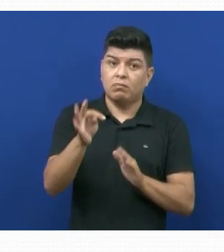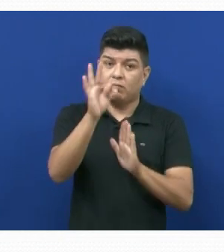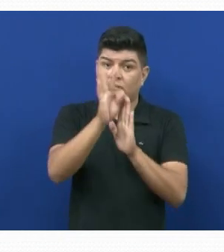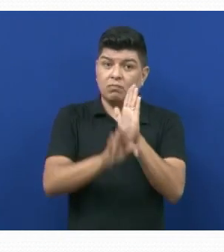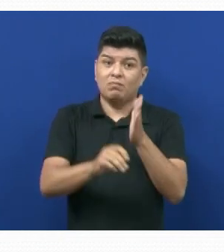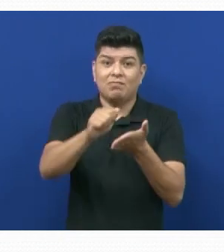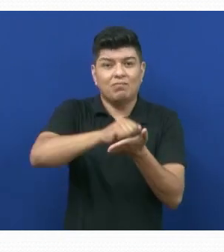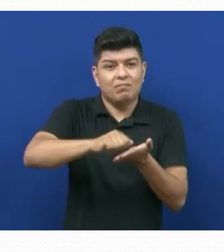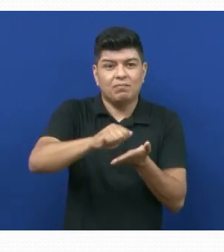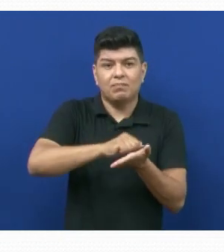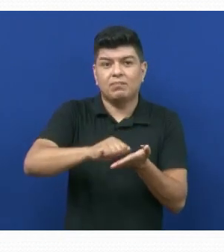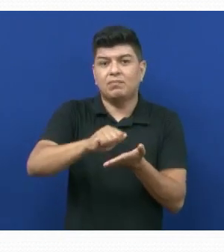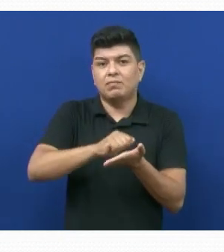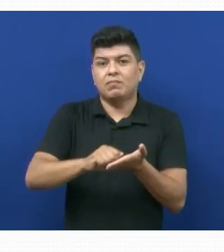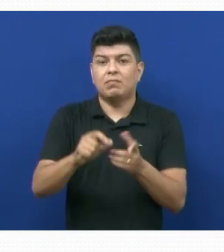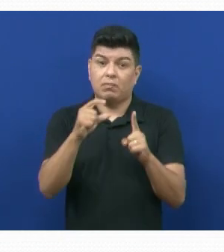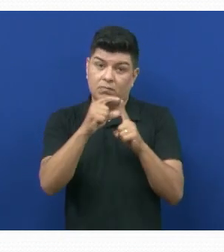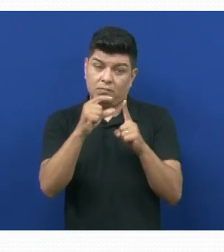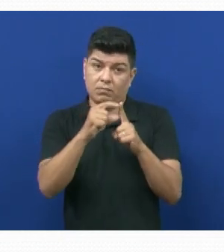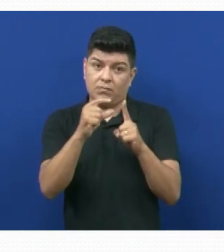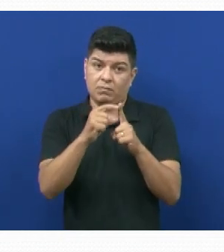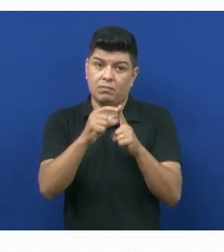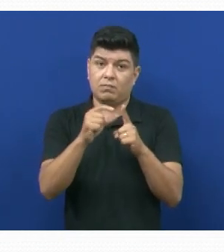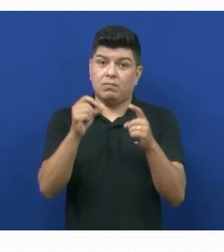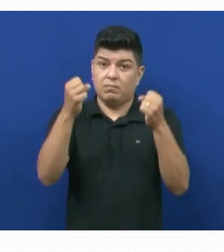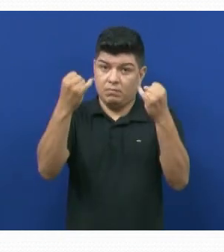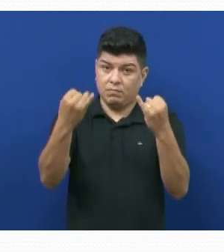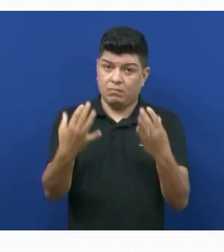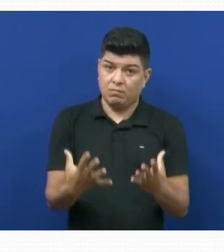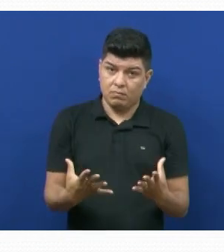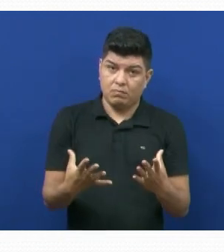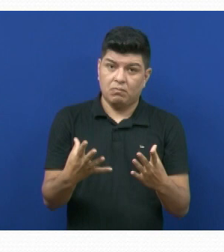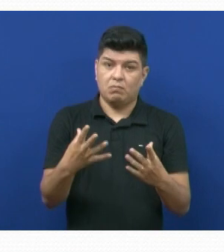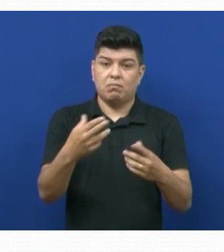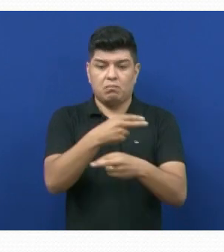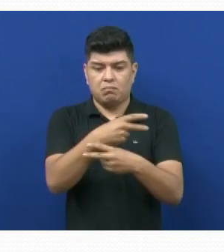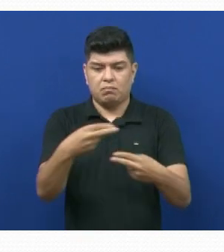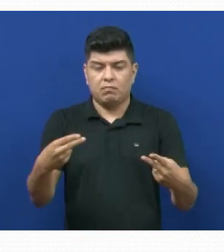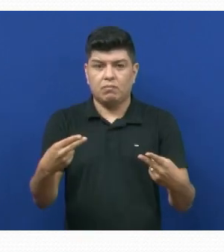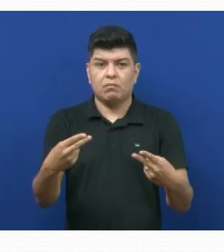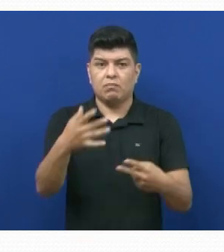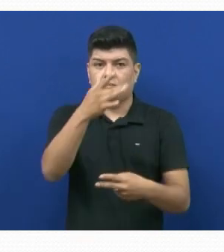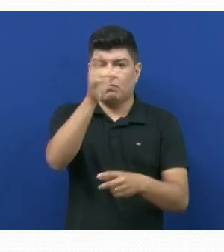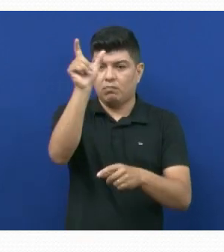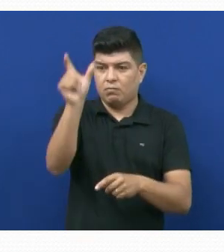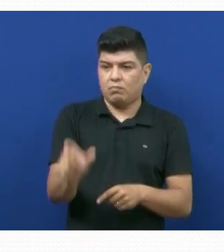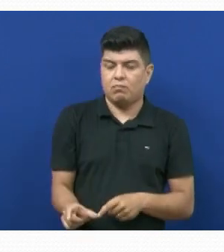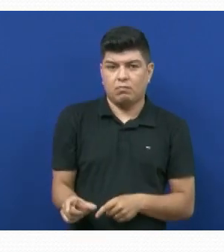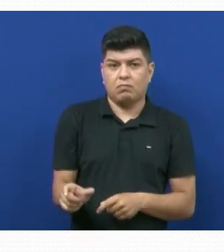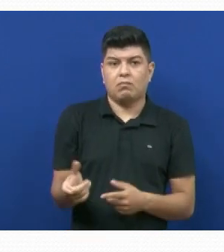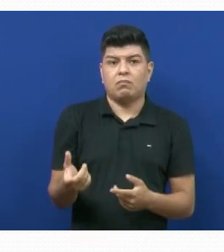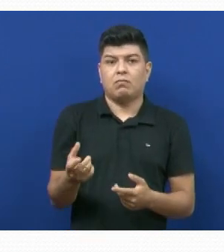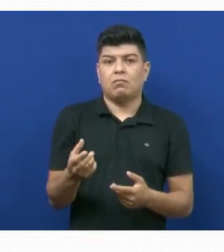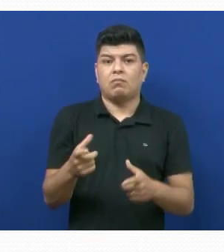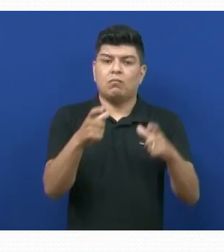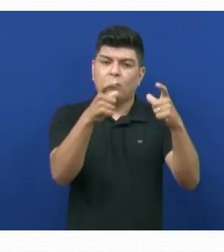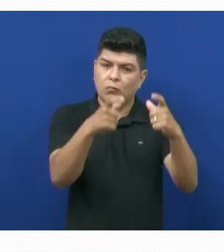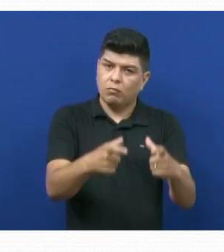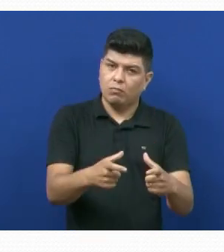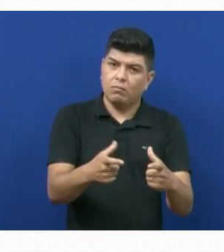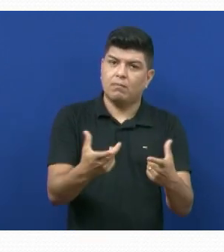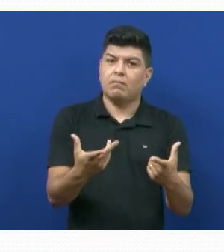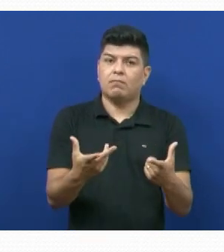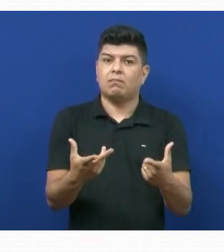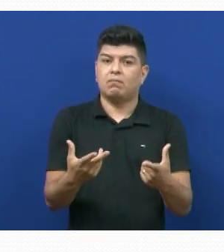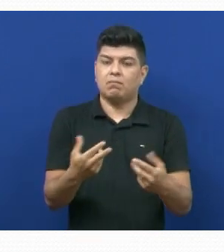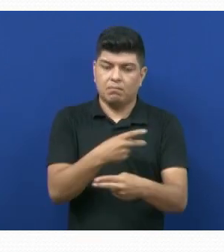que descreve. Através de palavras, ele retrata um objeto, uma pessoa, um ambiente